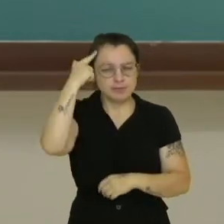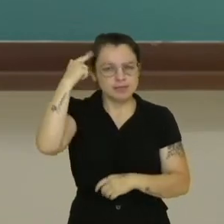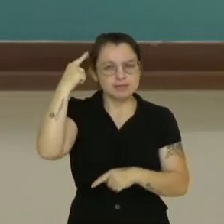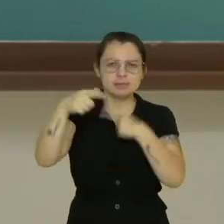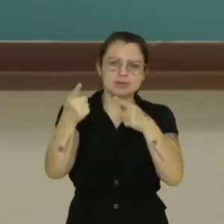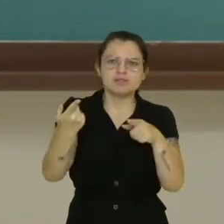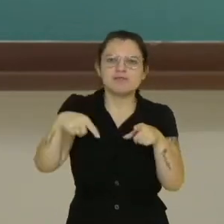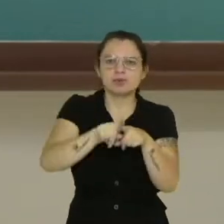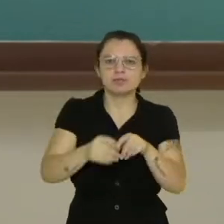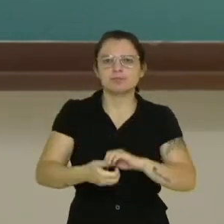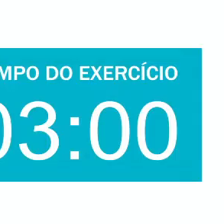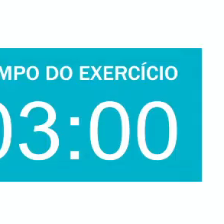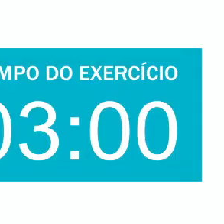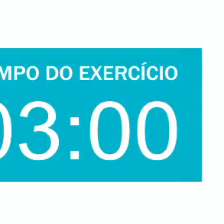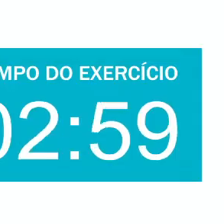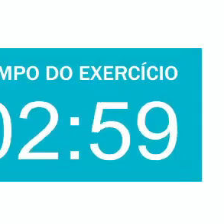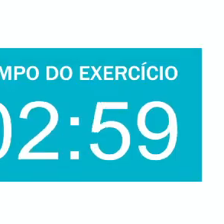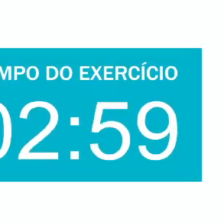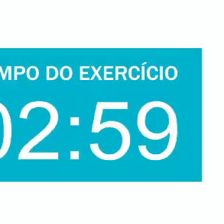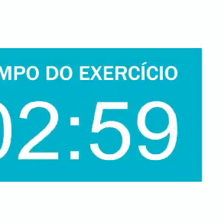já retorno.